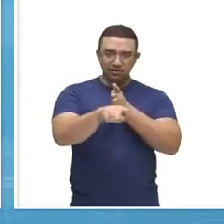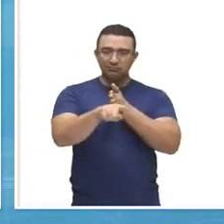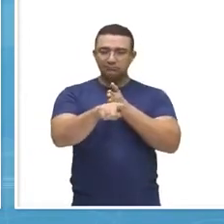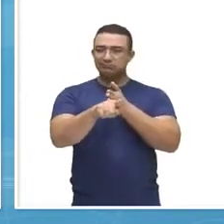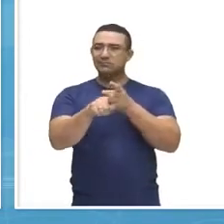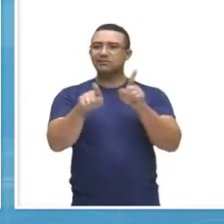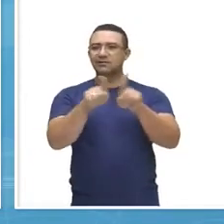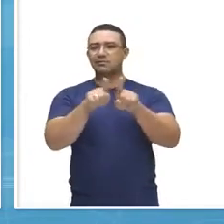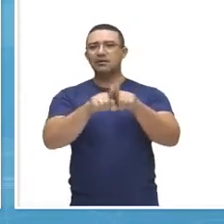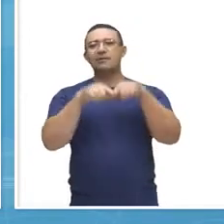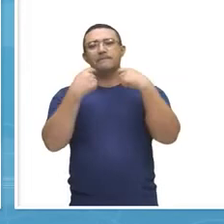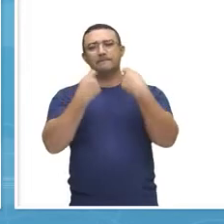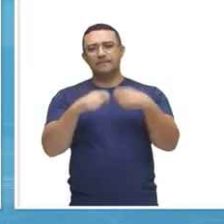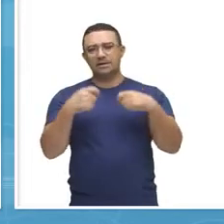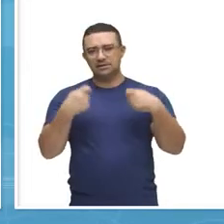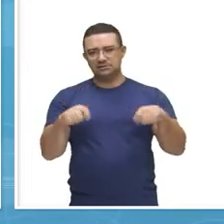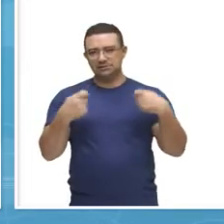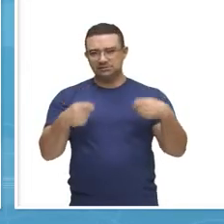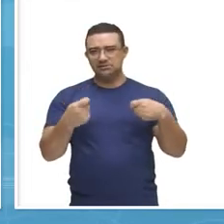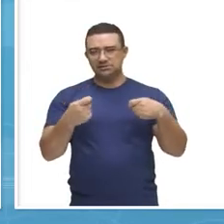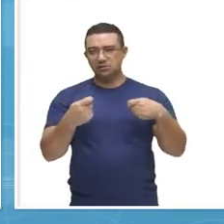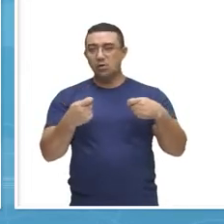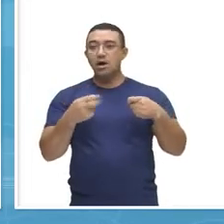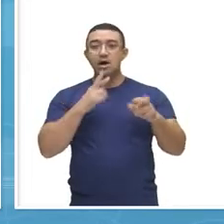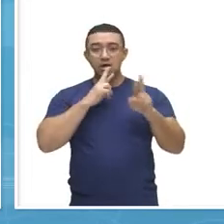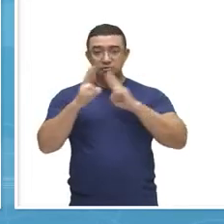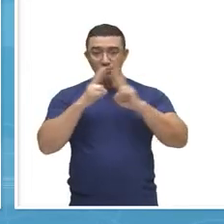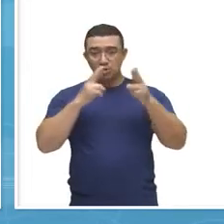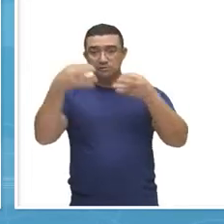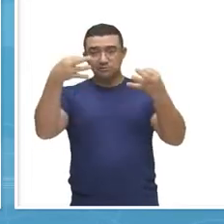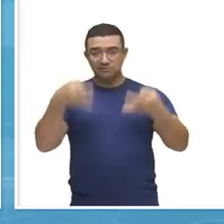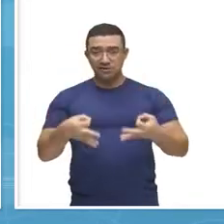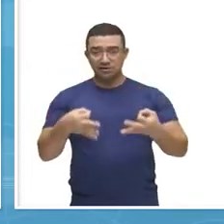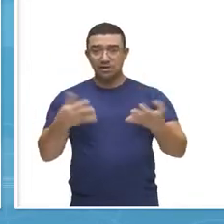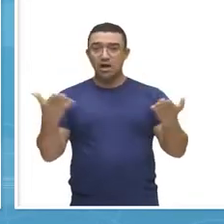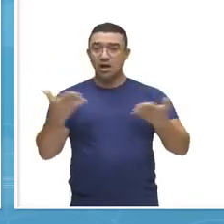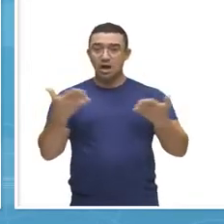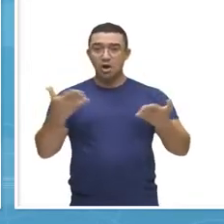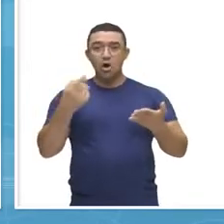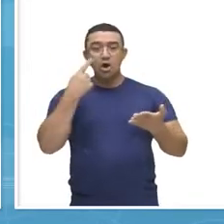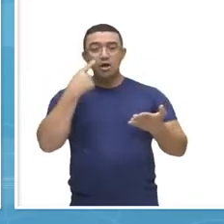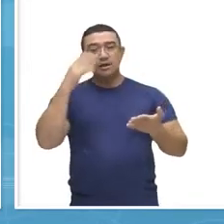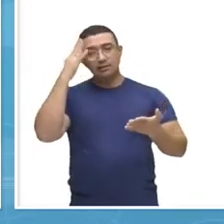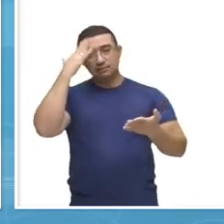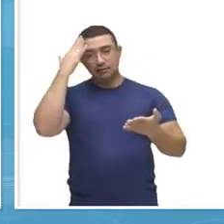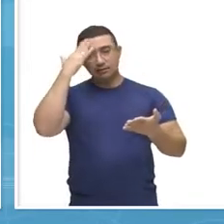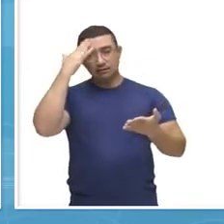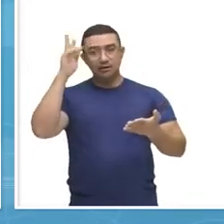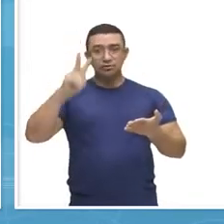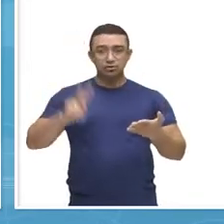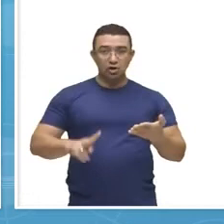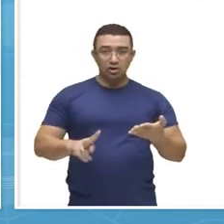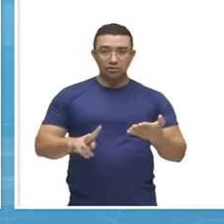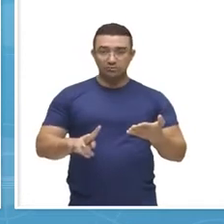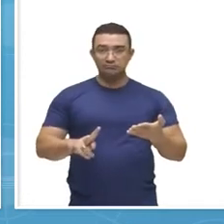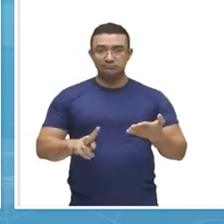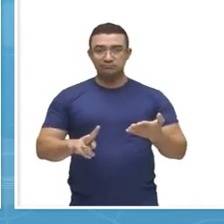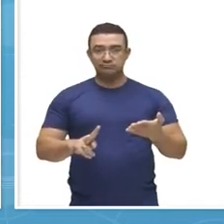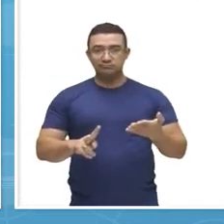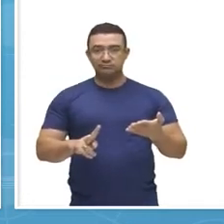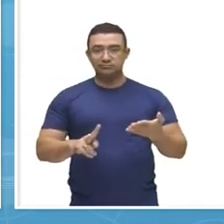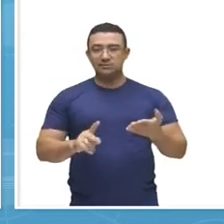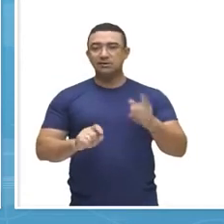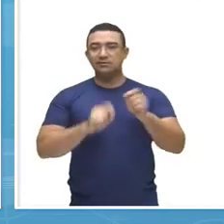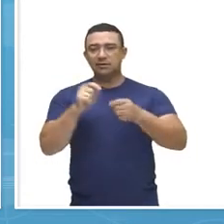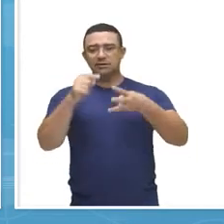que precisam, exigem de respostas específicas, e agora a gente vai ver para compreender essa história, passado ali, então, por